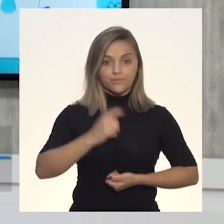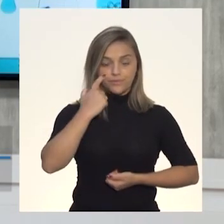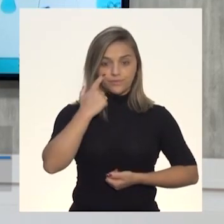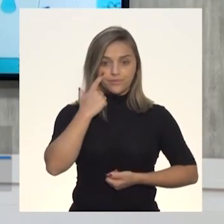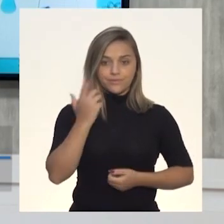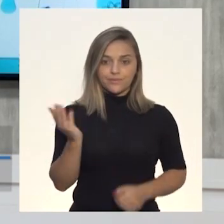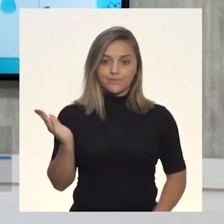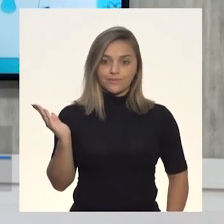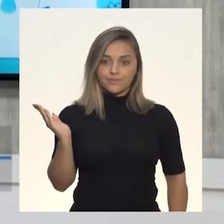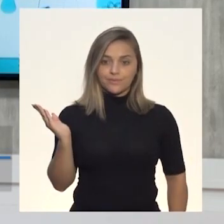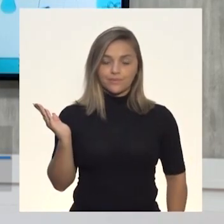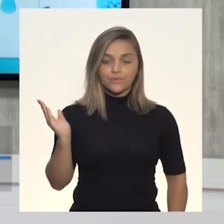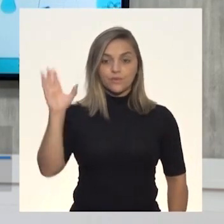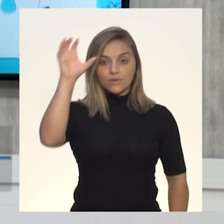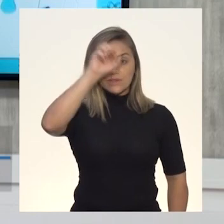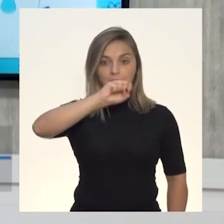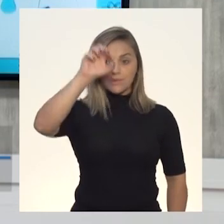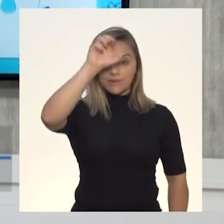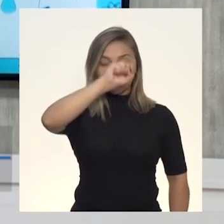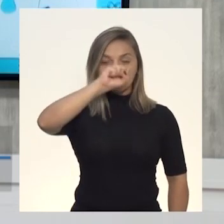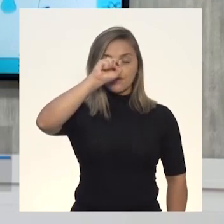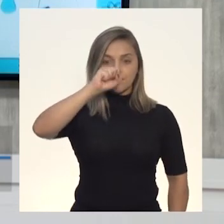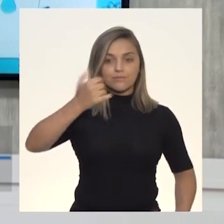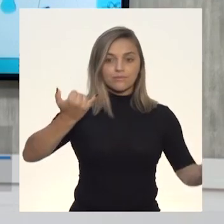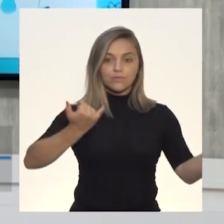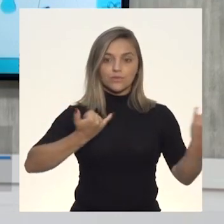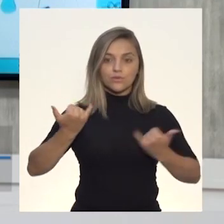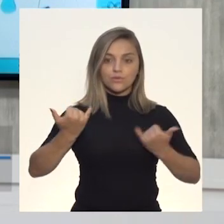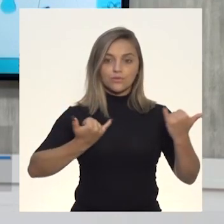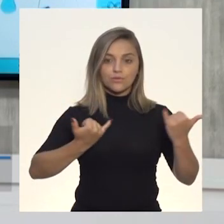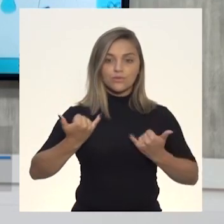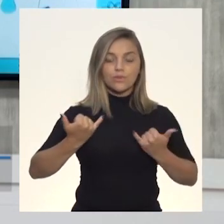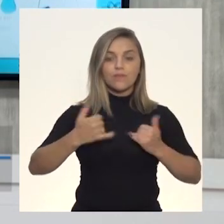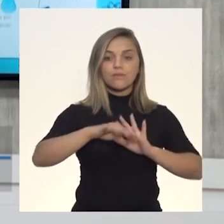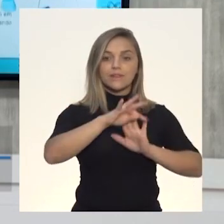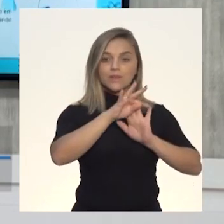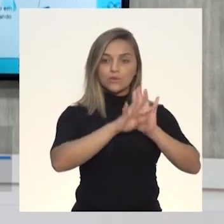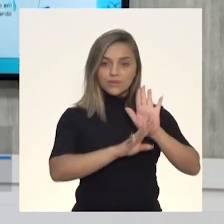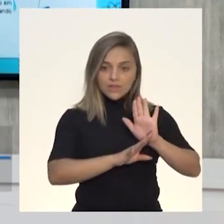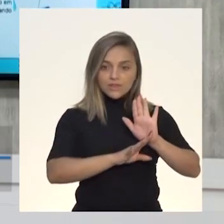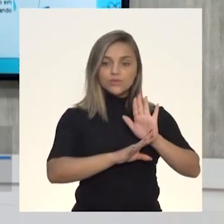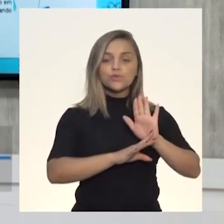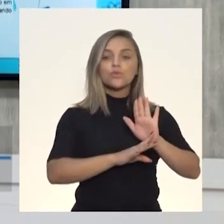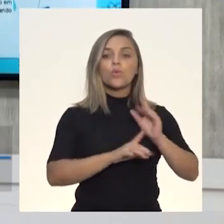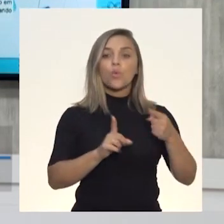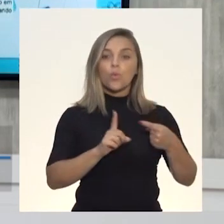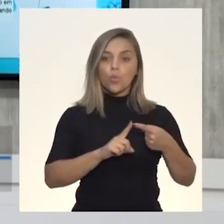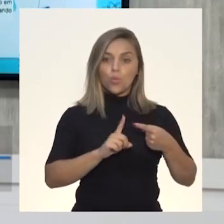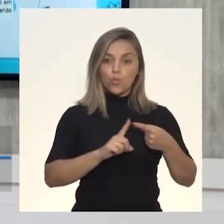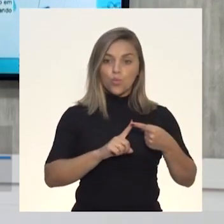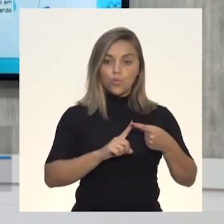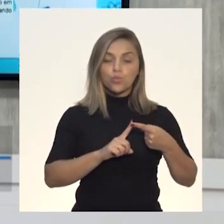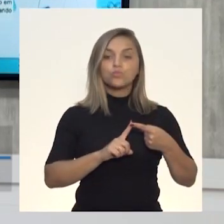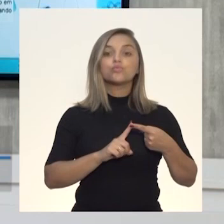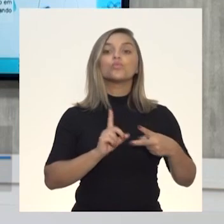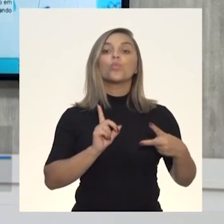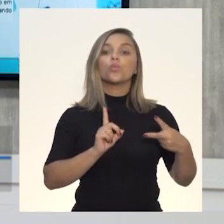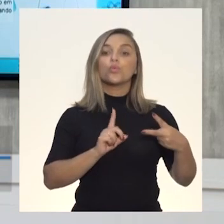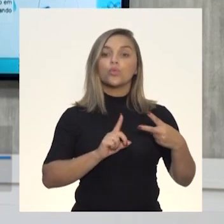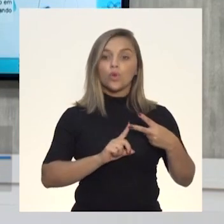você aprender e ter domínio dessa informação. Então, olha lá, vai estar o texto 1, vai ter o texto 2, né?